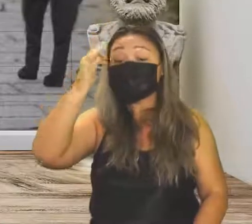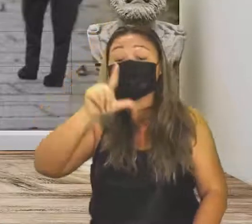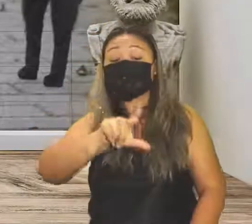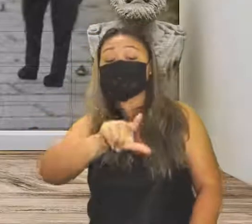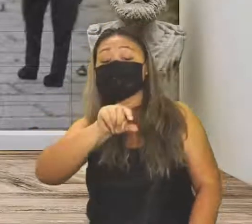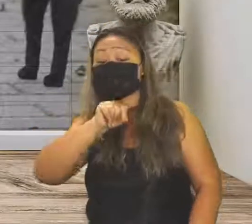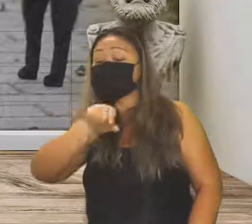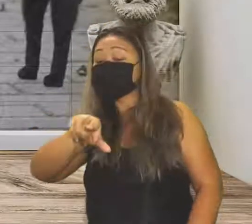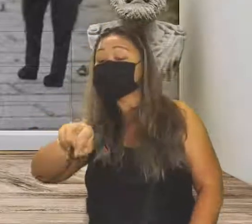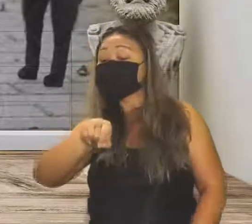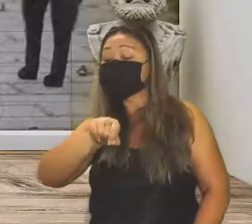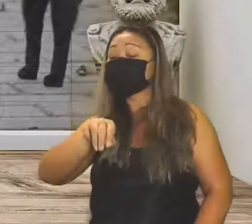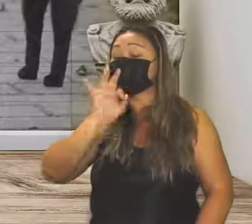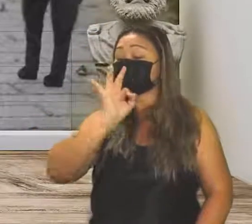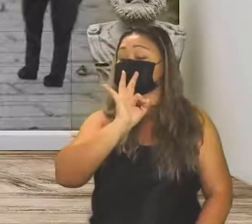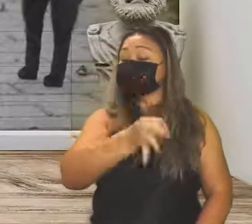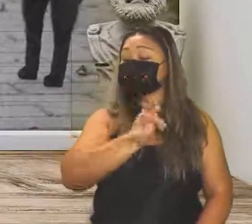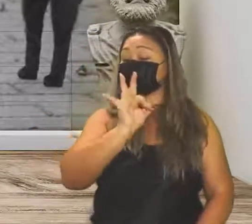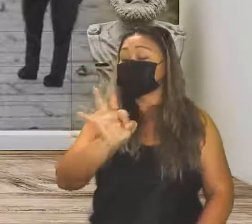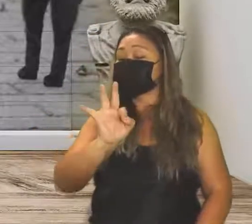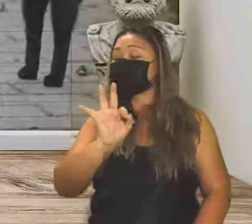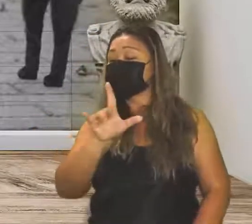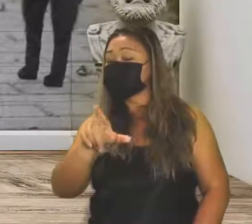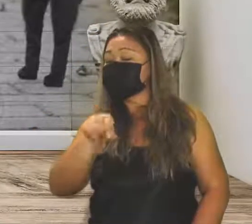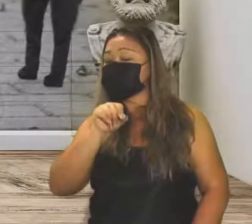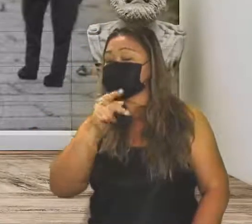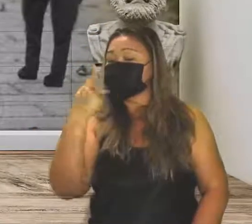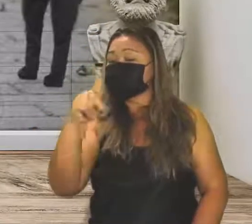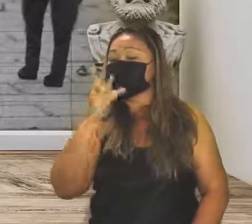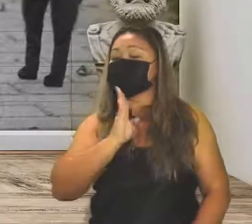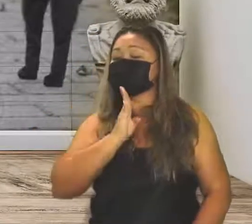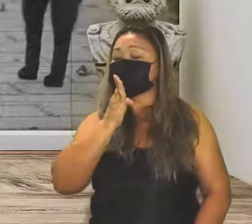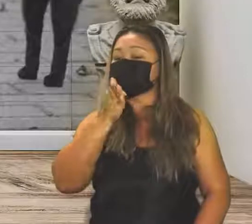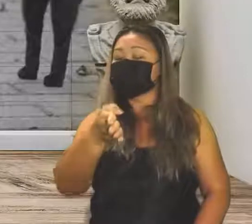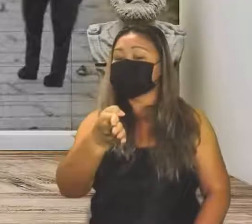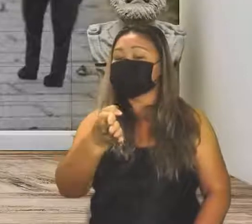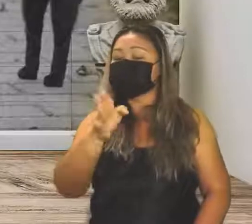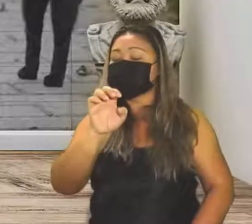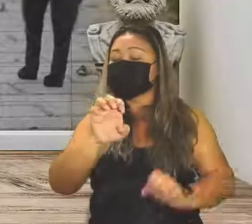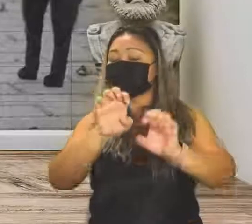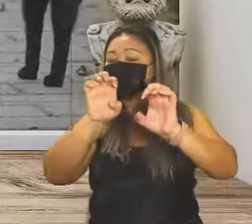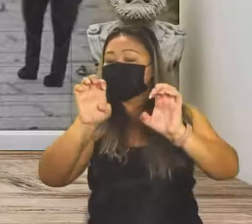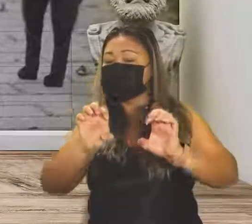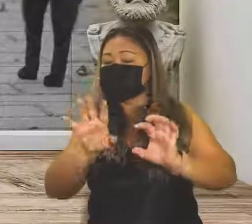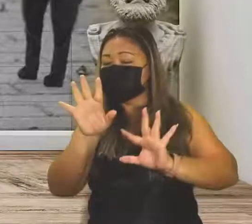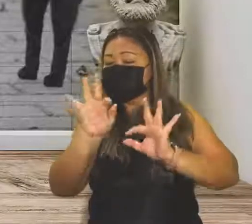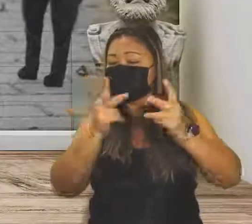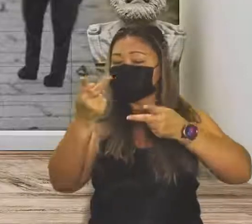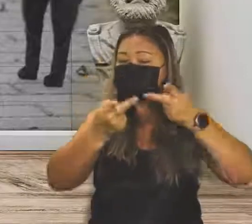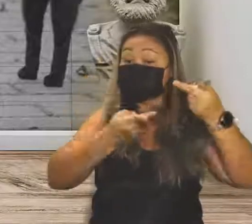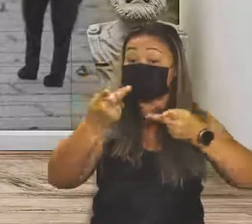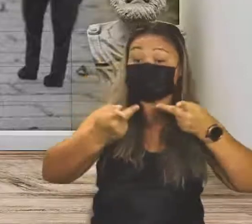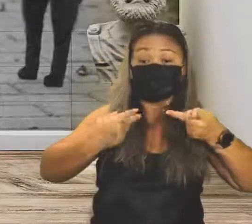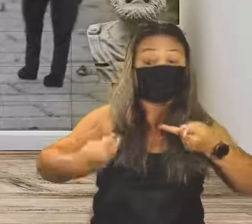decisões acertadas para o seu destino, o seu caminho, através de uma estrutura de projeto de